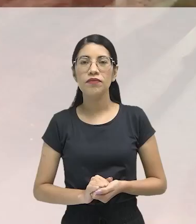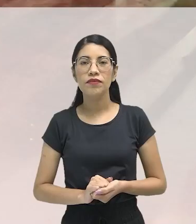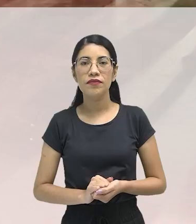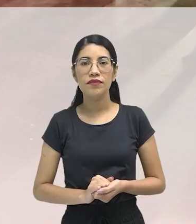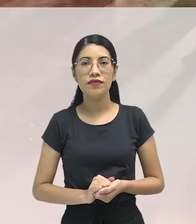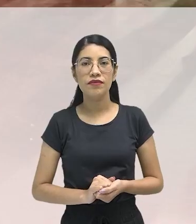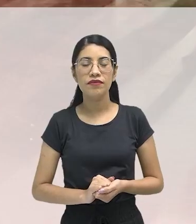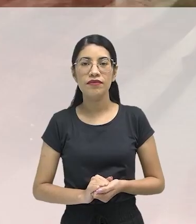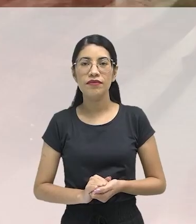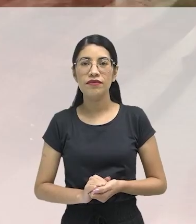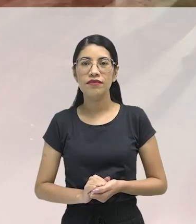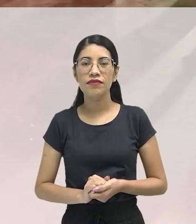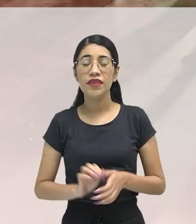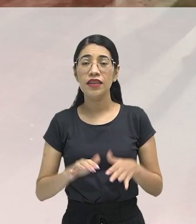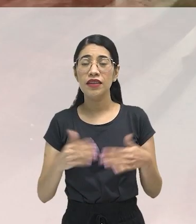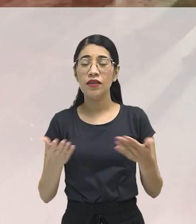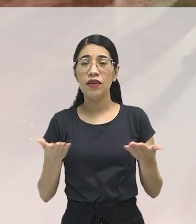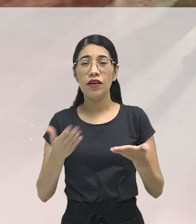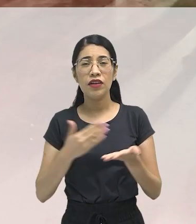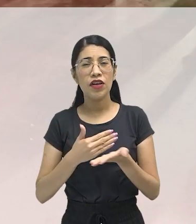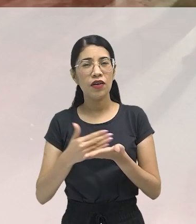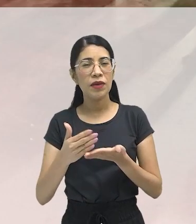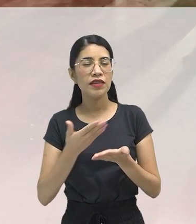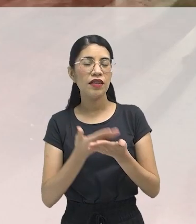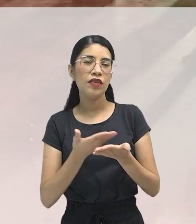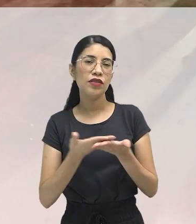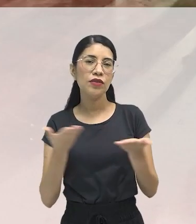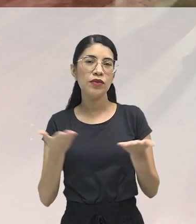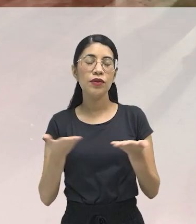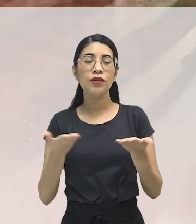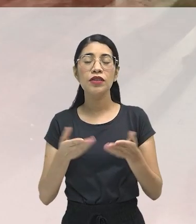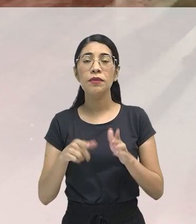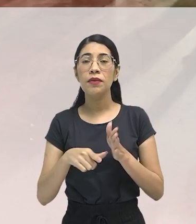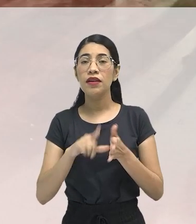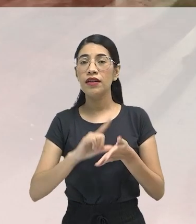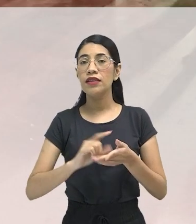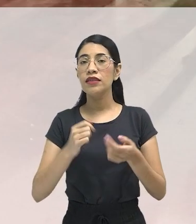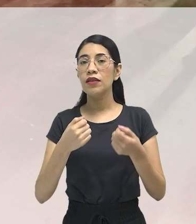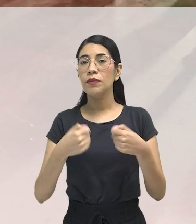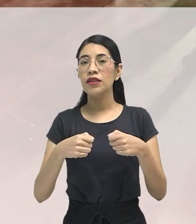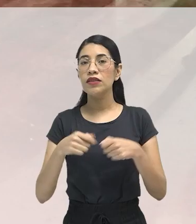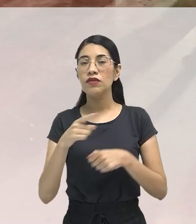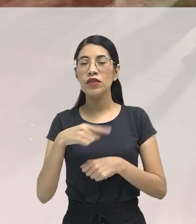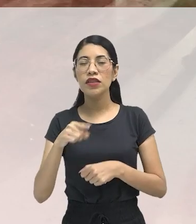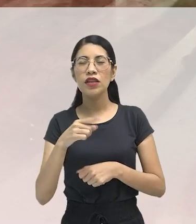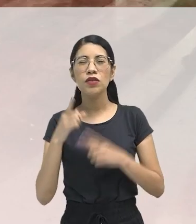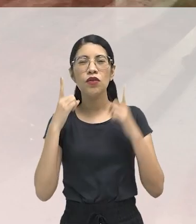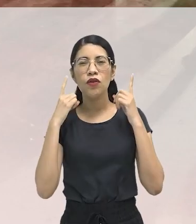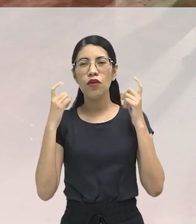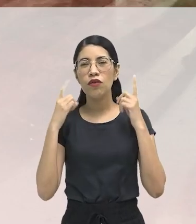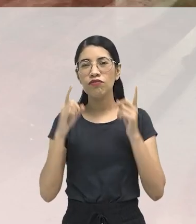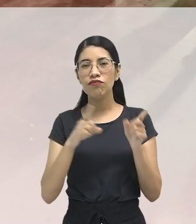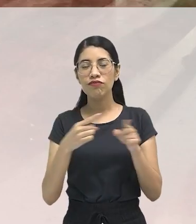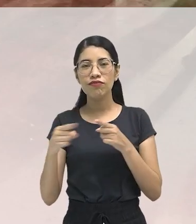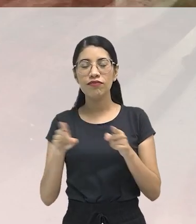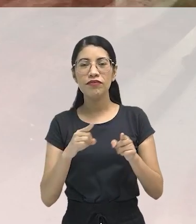Muito bem! Vamos lá então iniciar a nossa aula, mas antes disso eu quero que vocês escutem uma